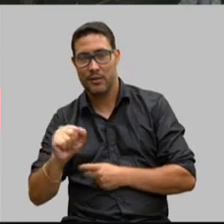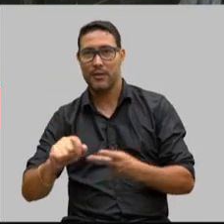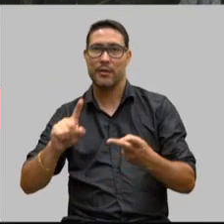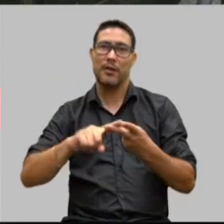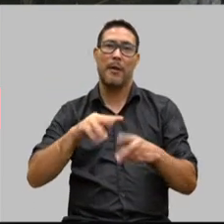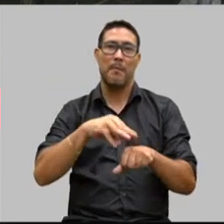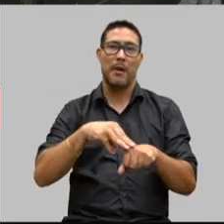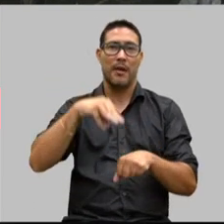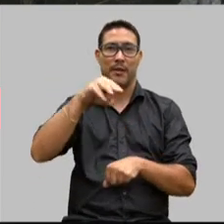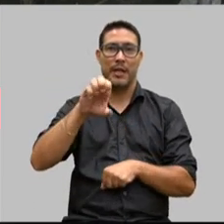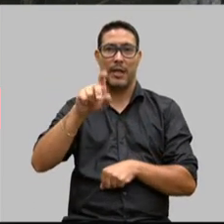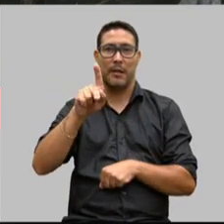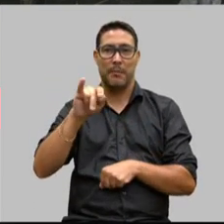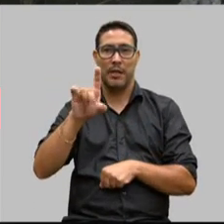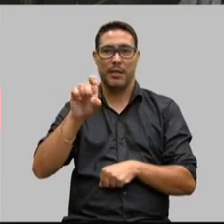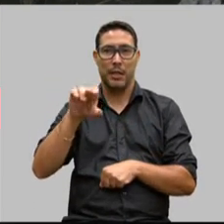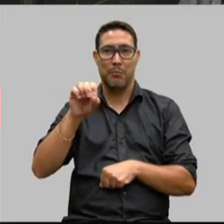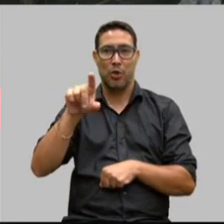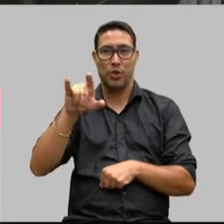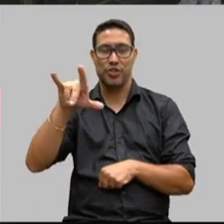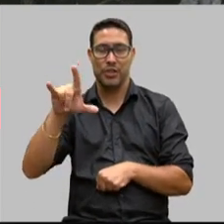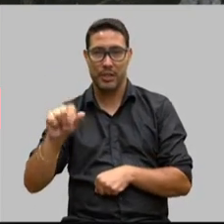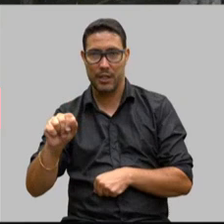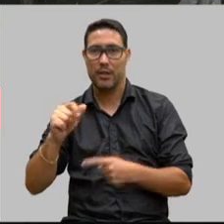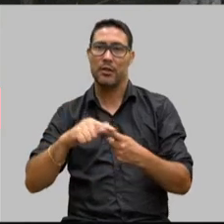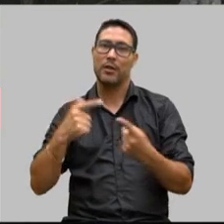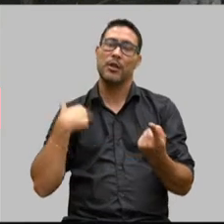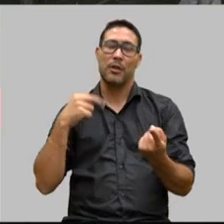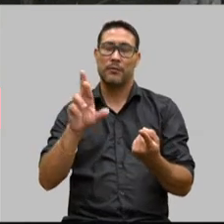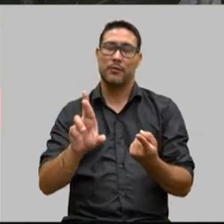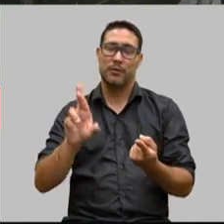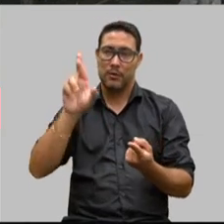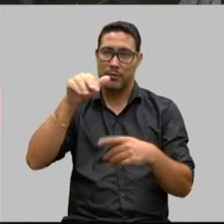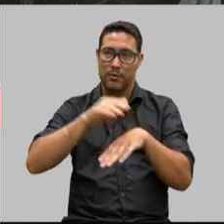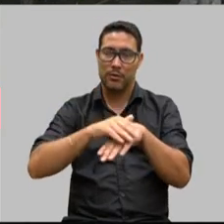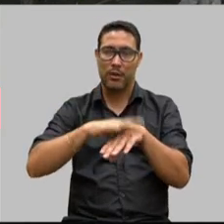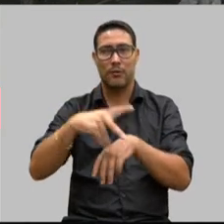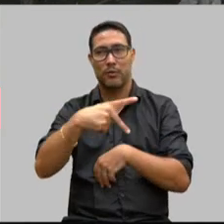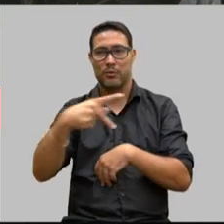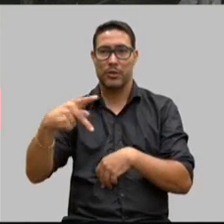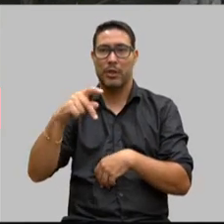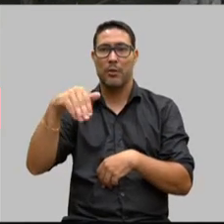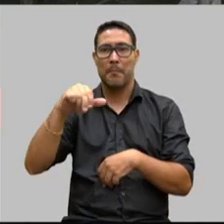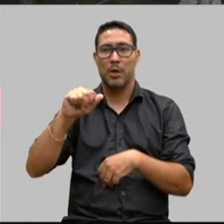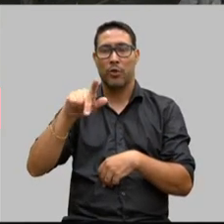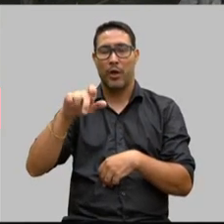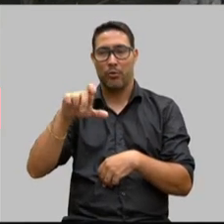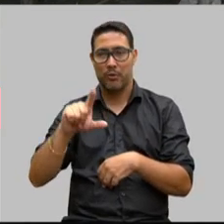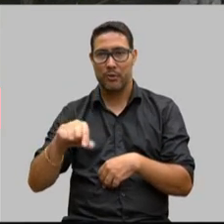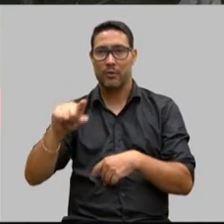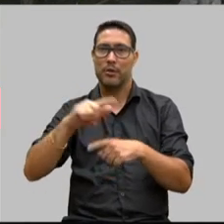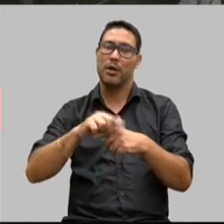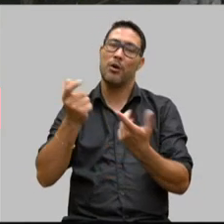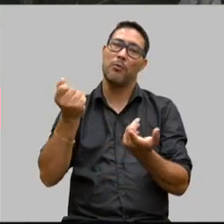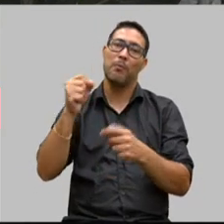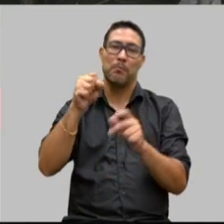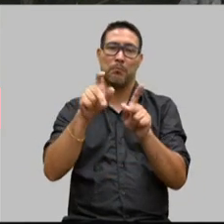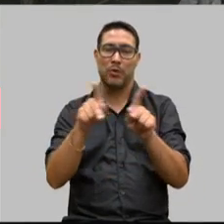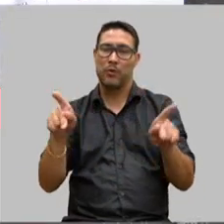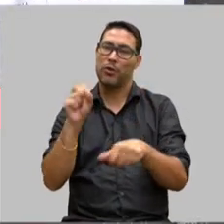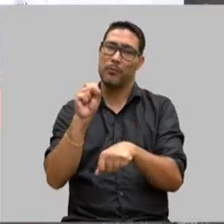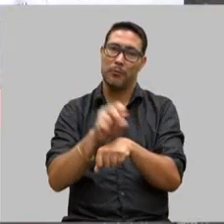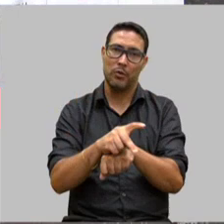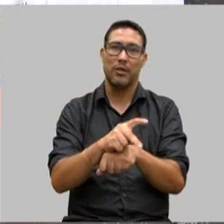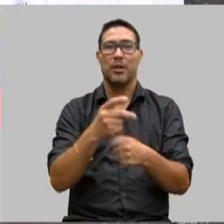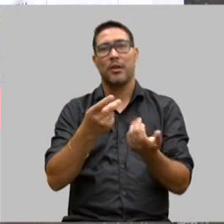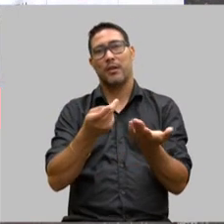epidemiologia pela Universidade Federal de Minas Gerais, coordenador do projeto Manuelzão, professor aposentado de medicina preventiva e social